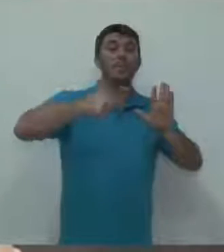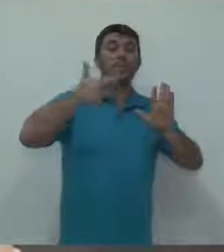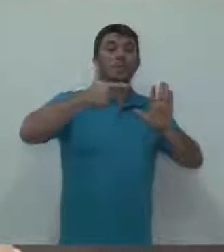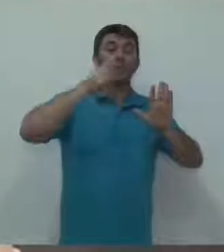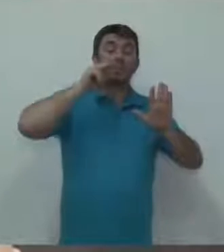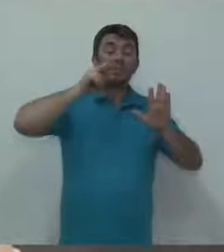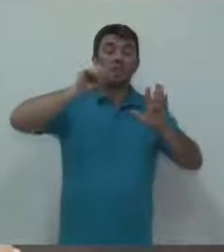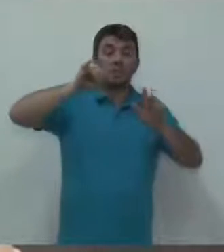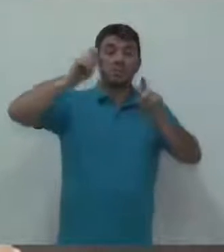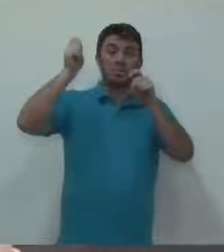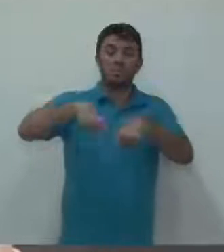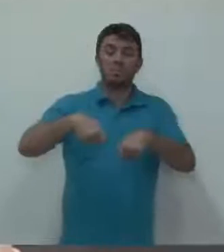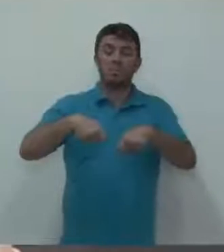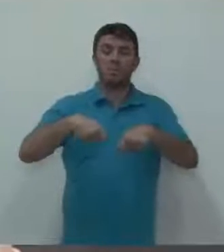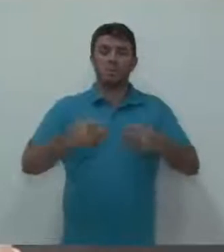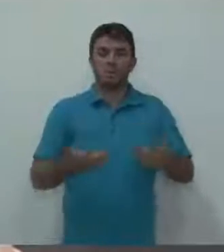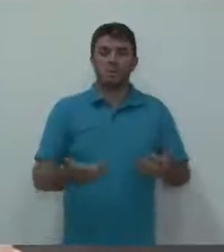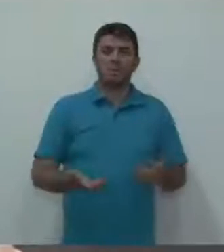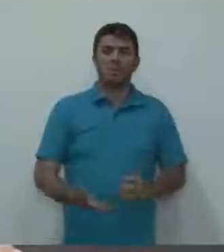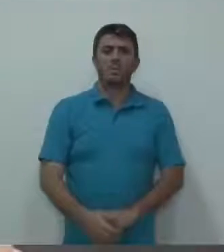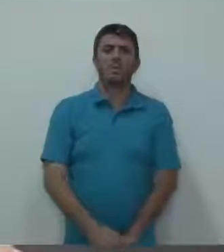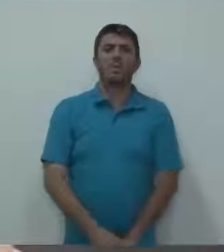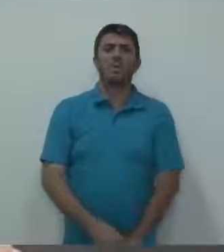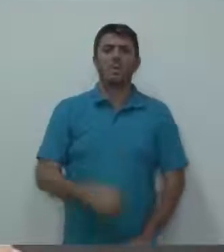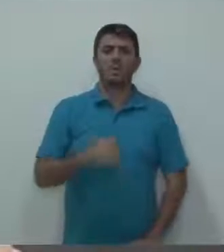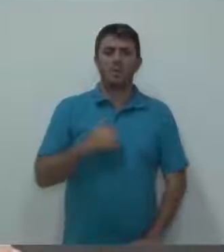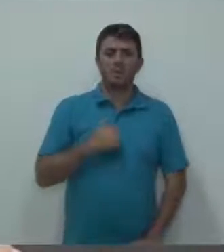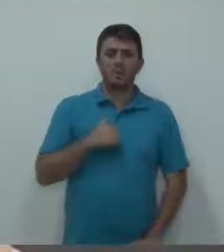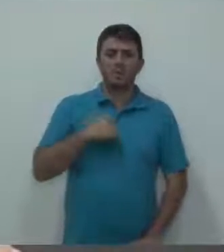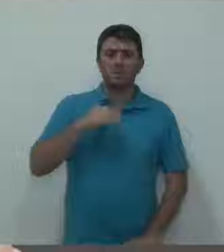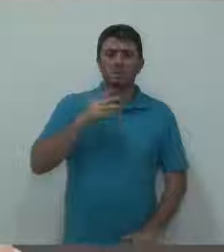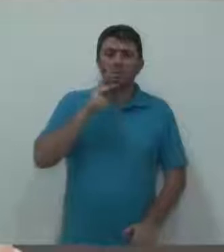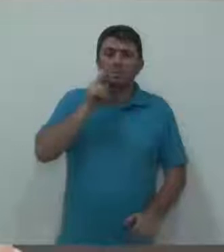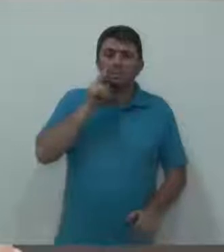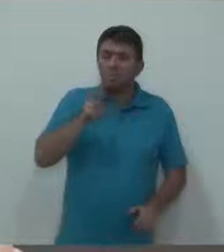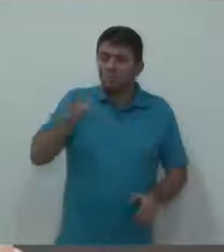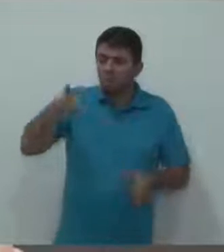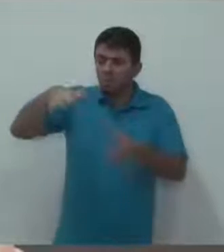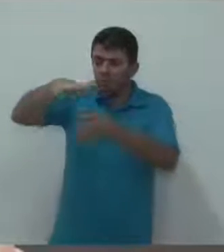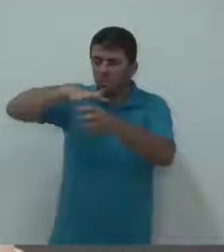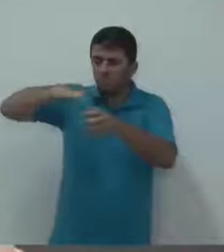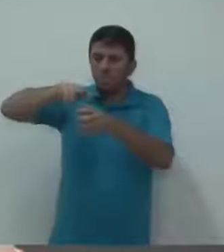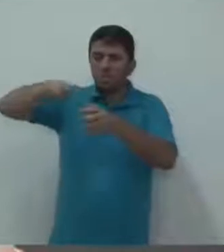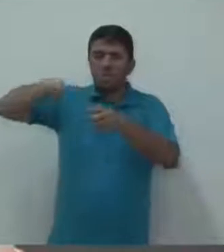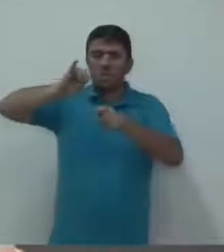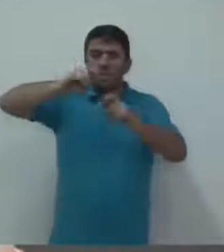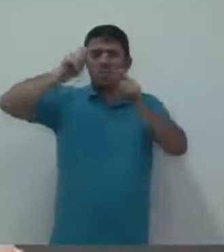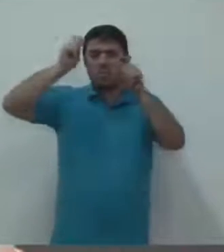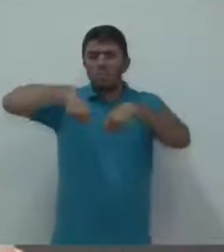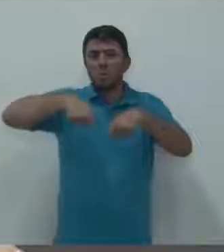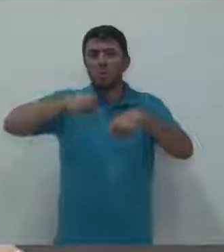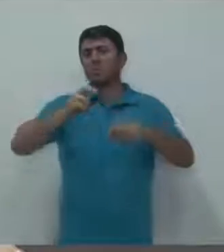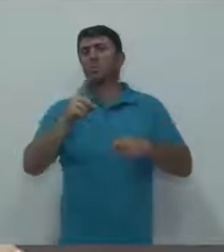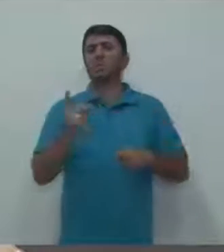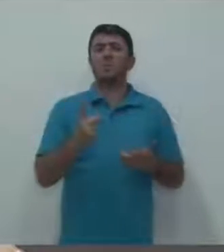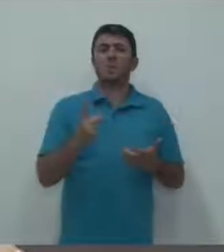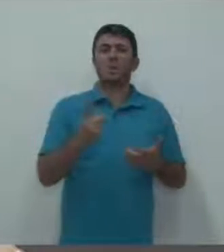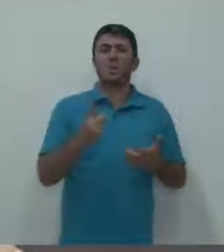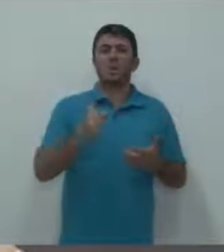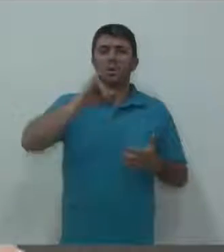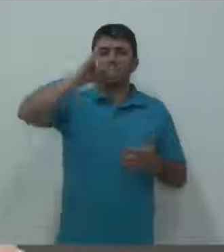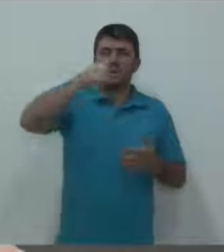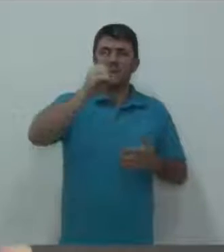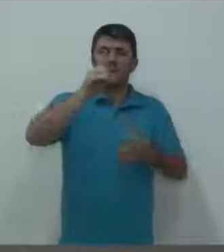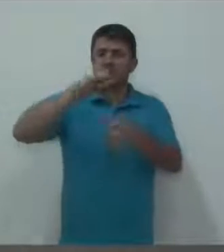possibilidade. Aliás, eu acredito que naquela região, nem sei se tem possibilidade. Se você pegar aquele condomínio Jardim Europa, né, Edu, que é ali naquela